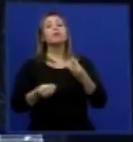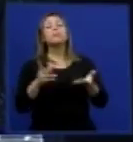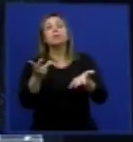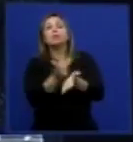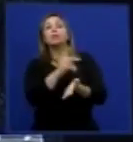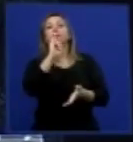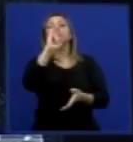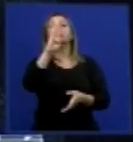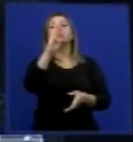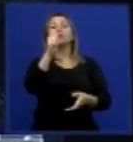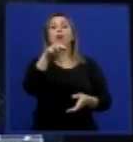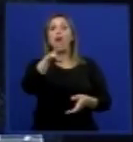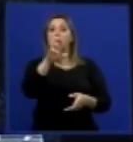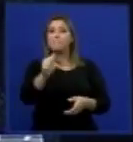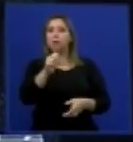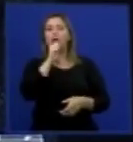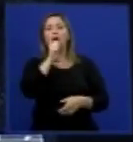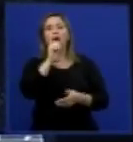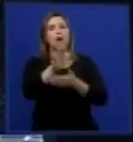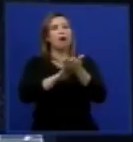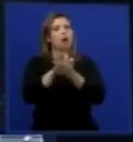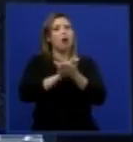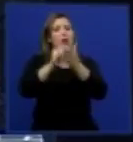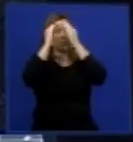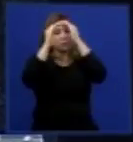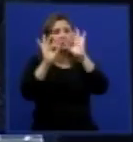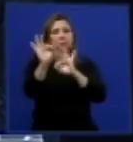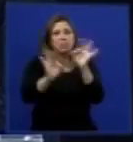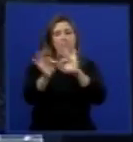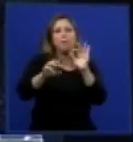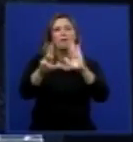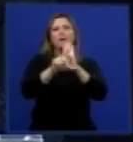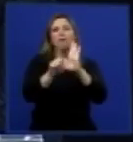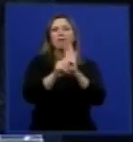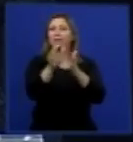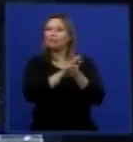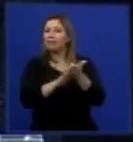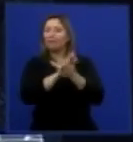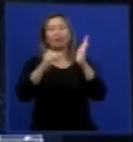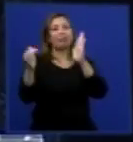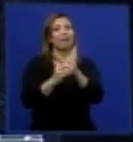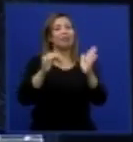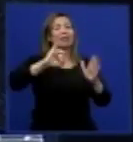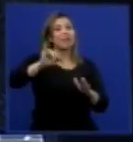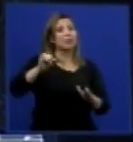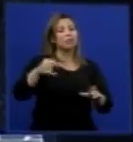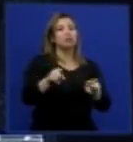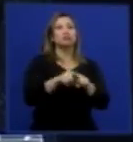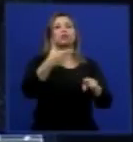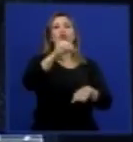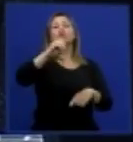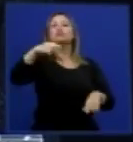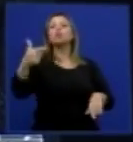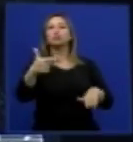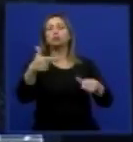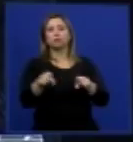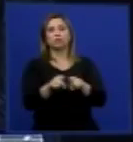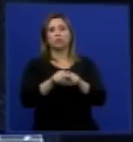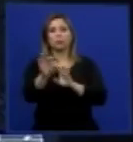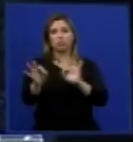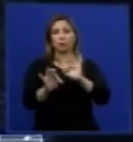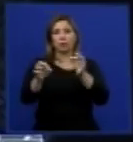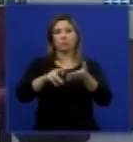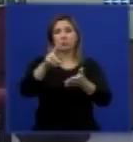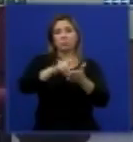havia baixado qualquer Norma regulamentar até o dia 1 de Janeiro de 2002 quando a obrigação ambiental prescrita pela